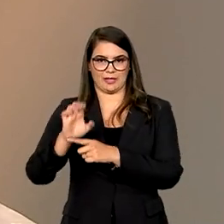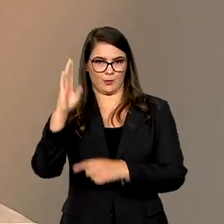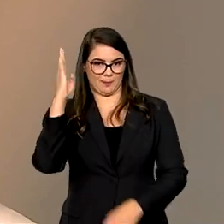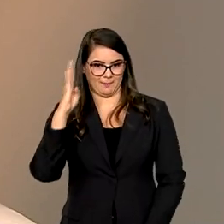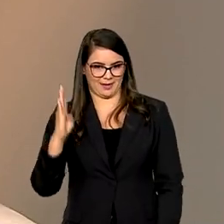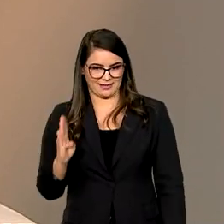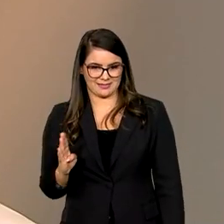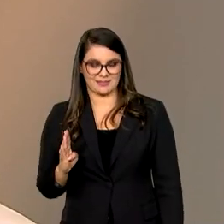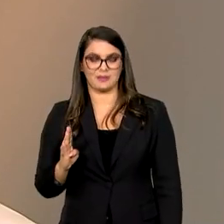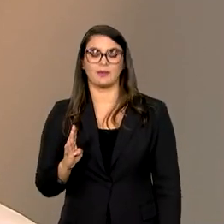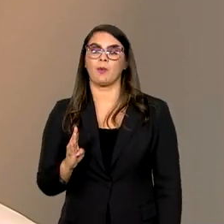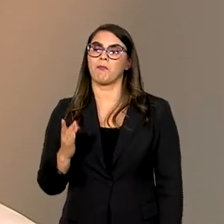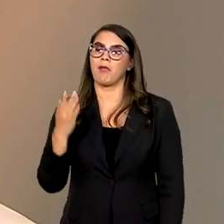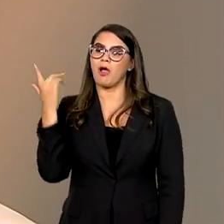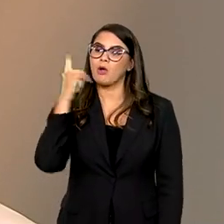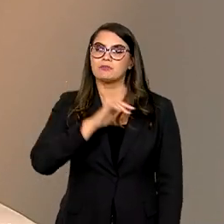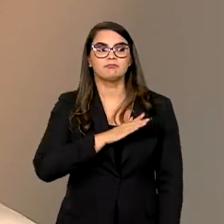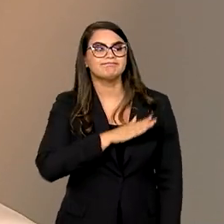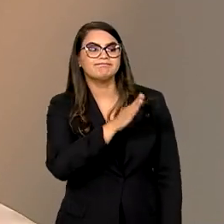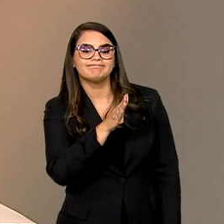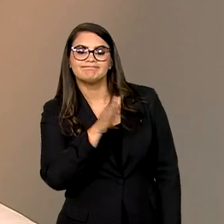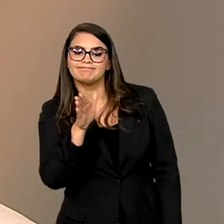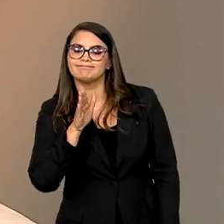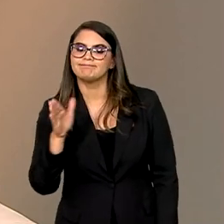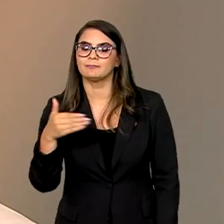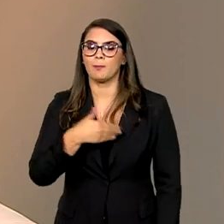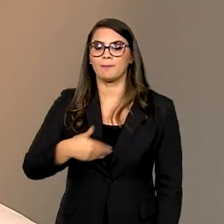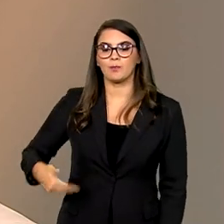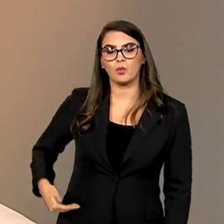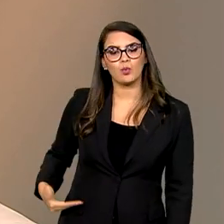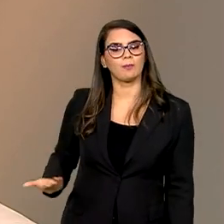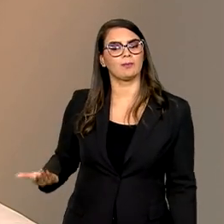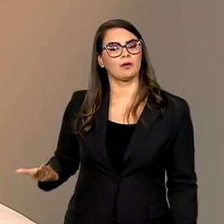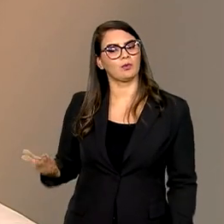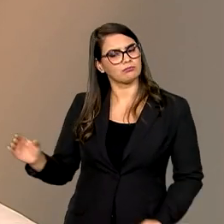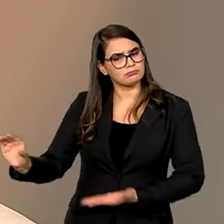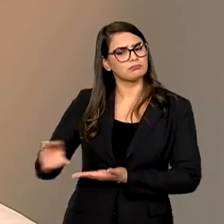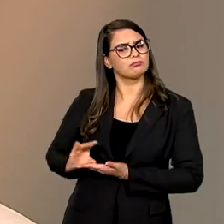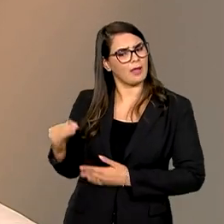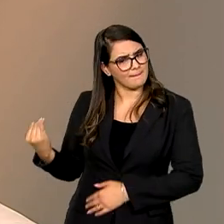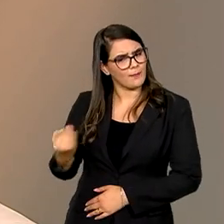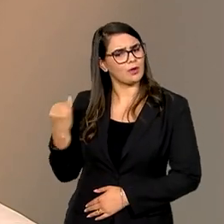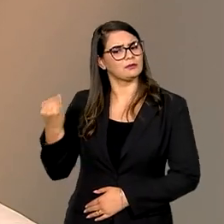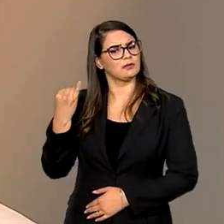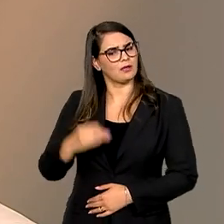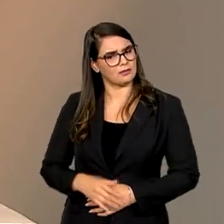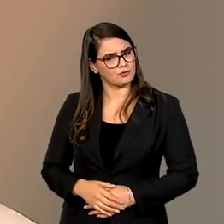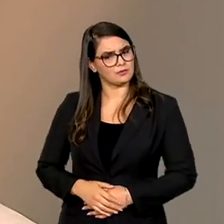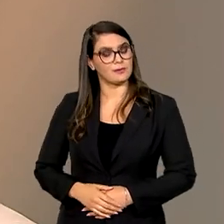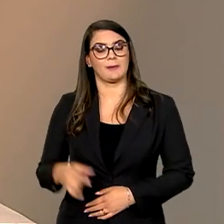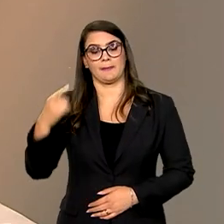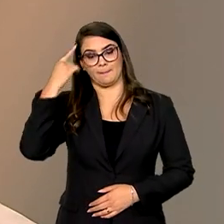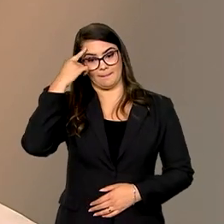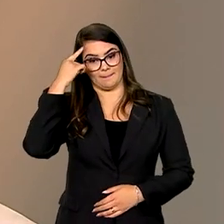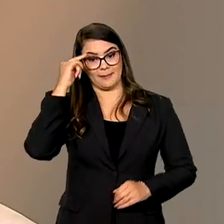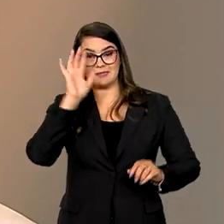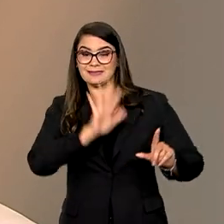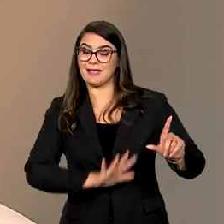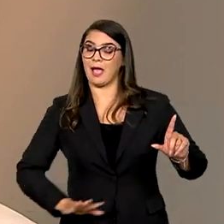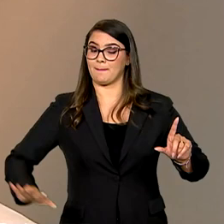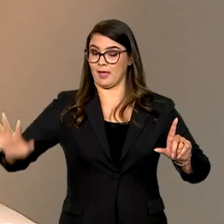brasileiro para acessar os recursos públicos, que são recursos importantes. Vamos pensar em